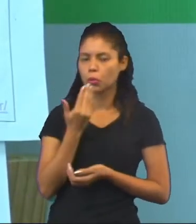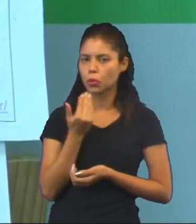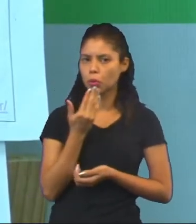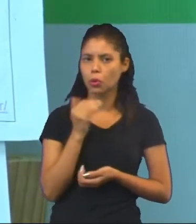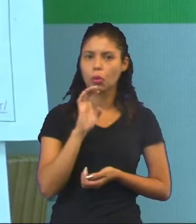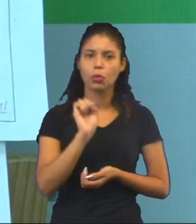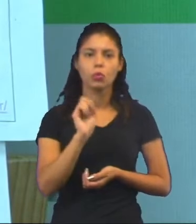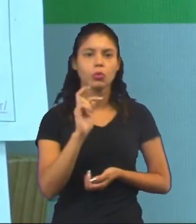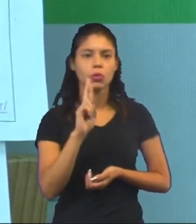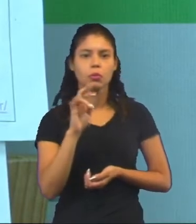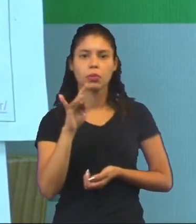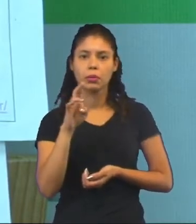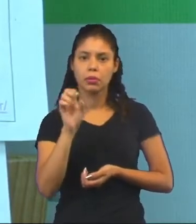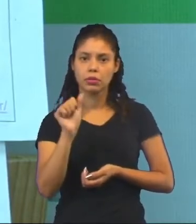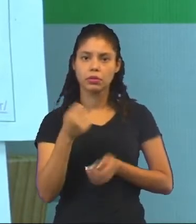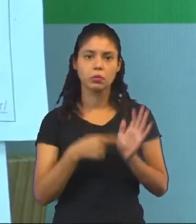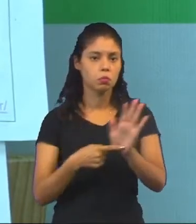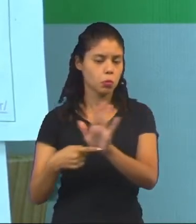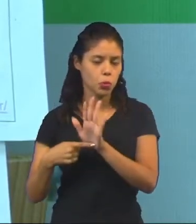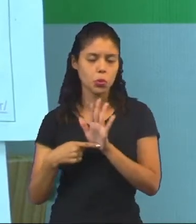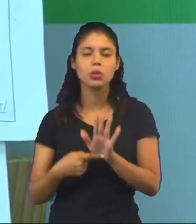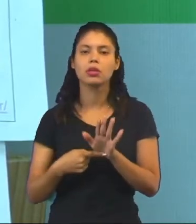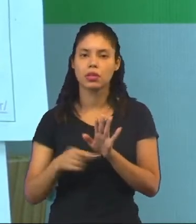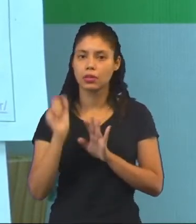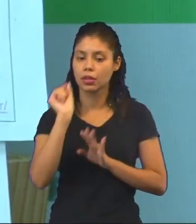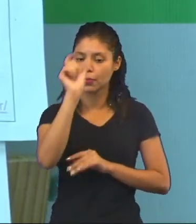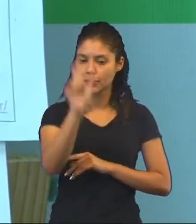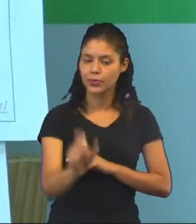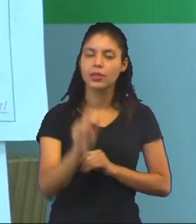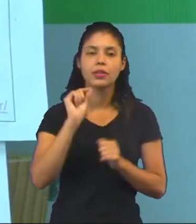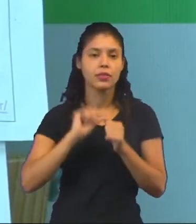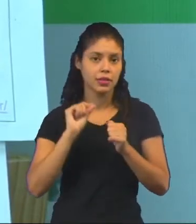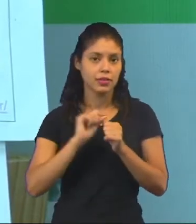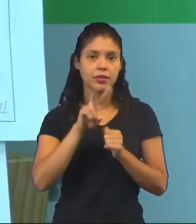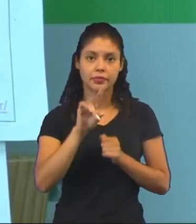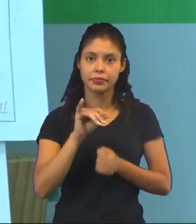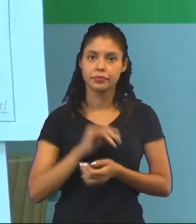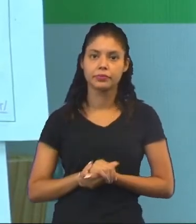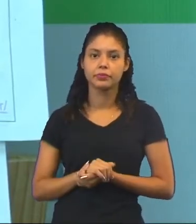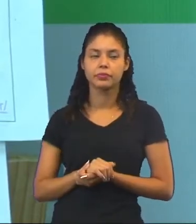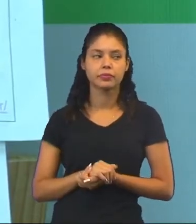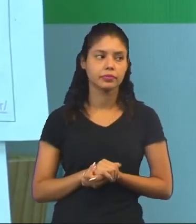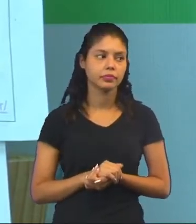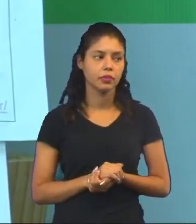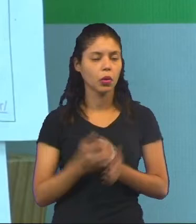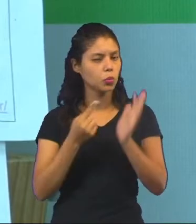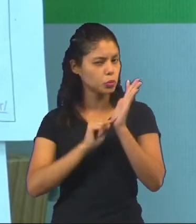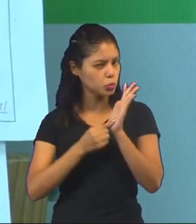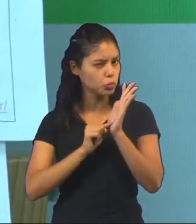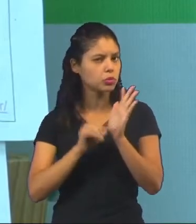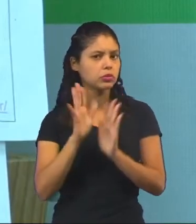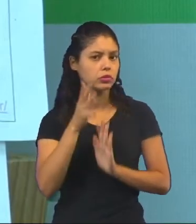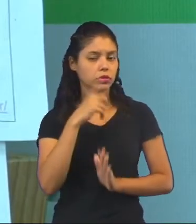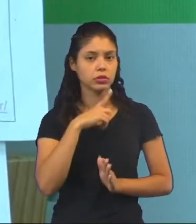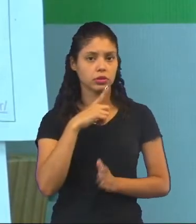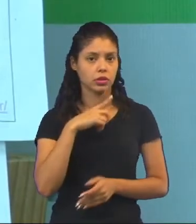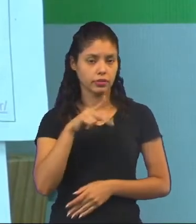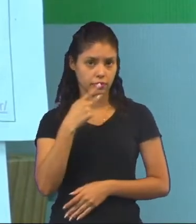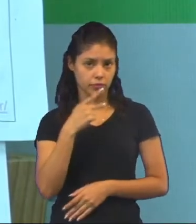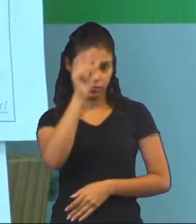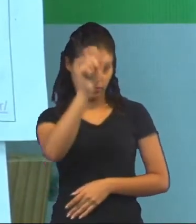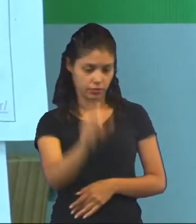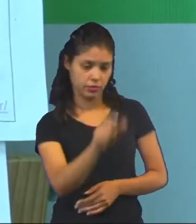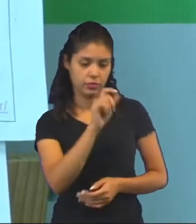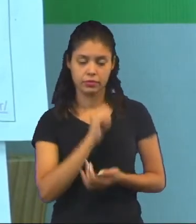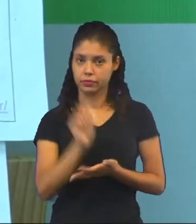sobremesa? Então, indica o que o personagem irá fazer. Aí, 2 pontos, você já tem a fala do personagem, que a gente